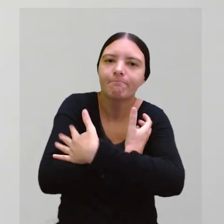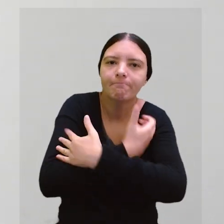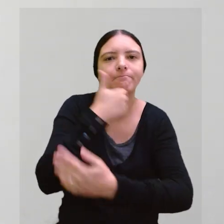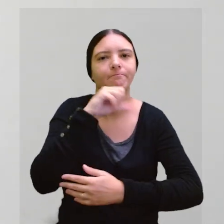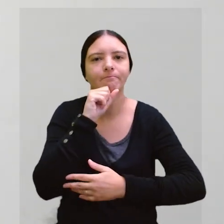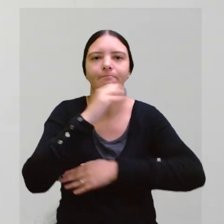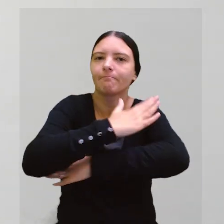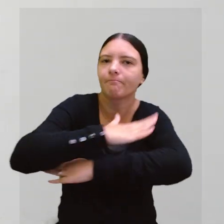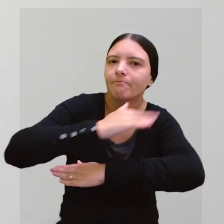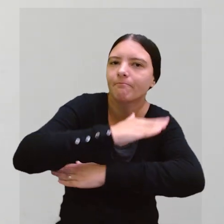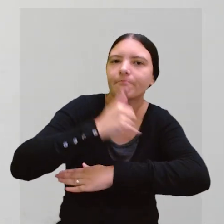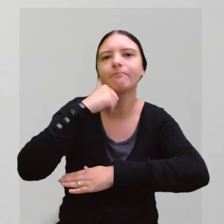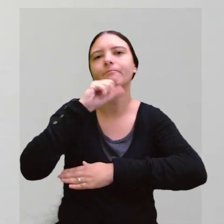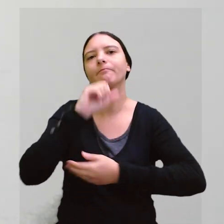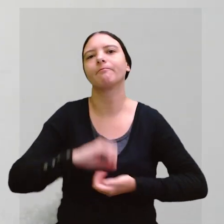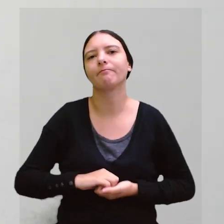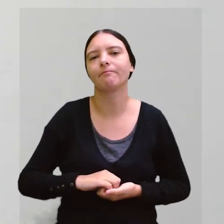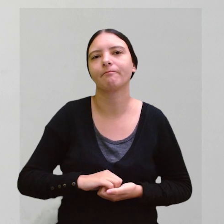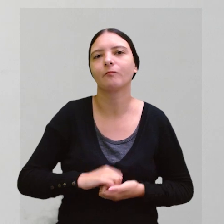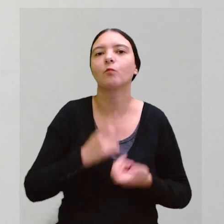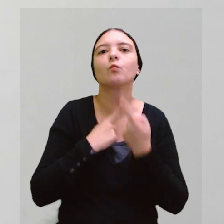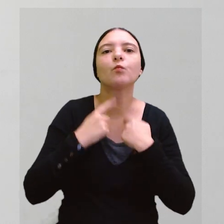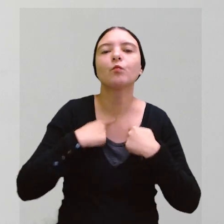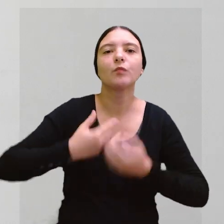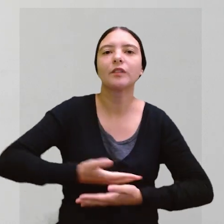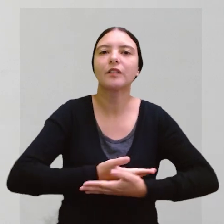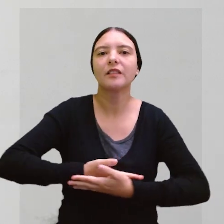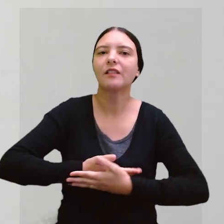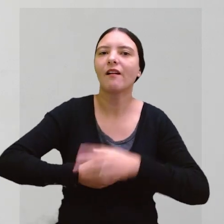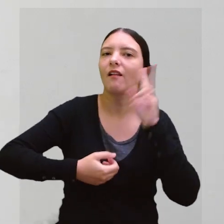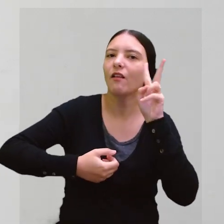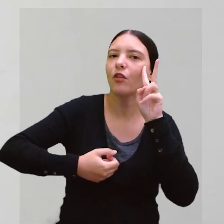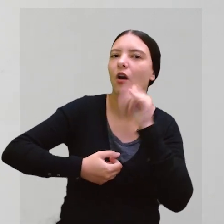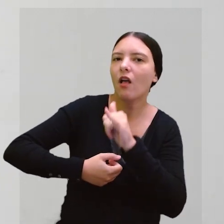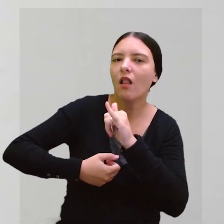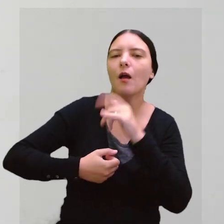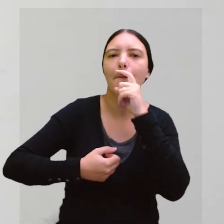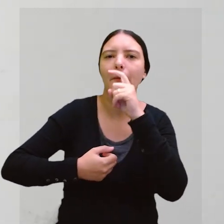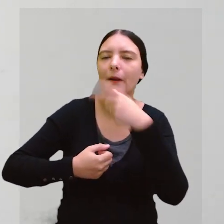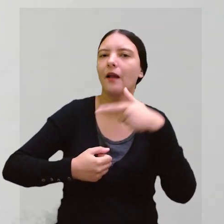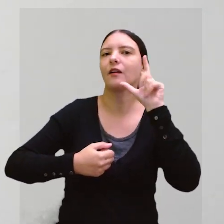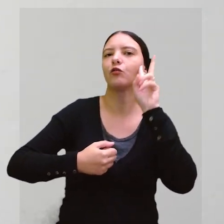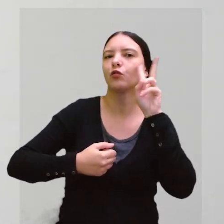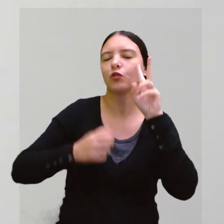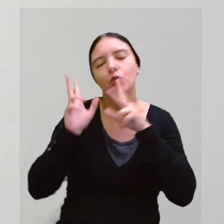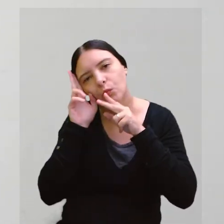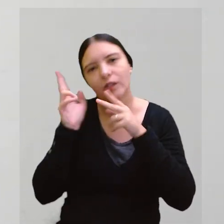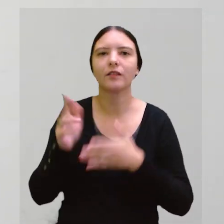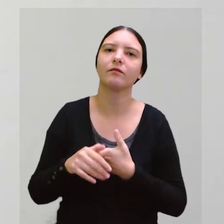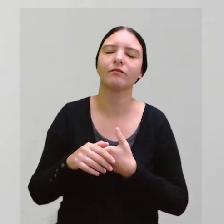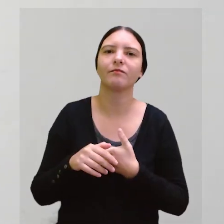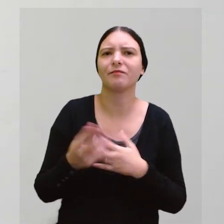o carinho dela. Ou o desejo da criança de ouvir uma história do pai antes de dormir. Não é exatamente um